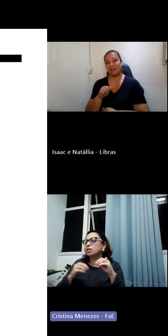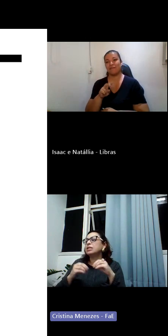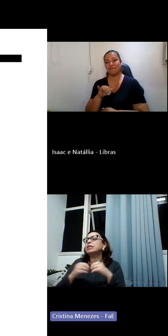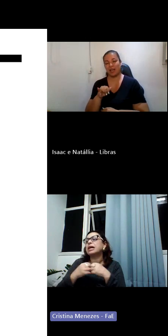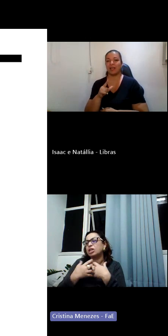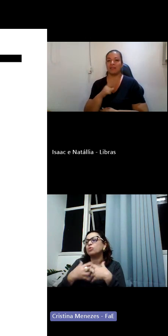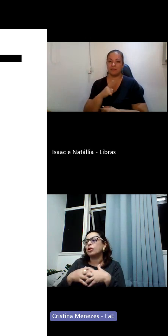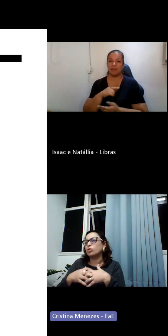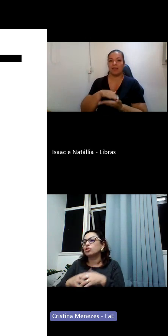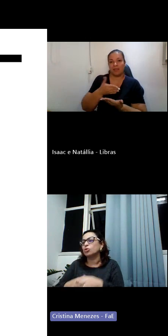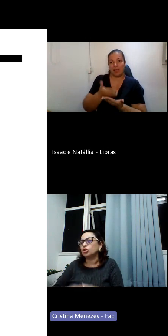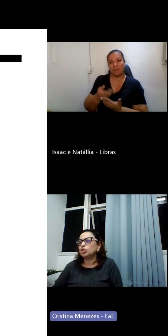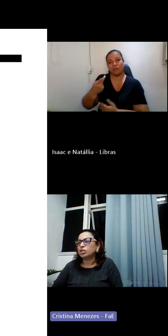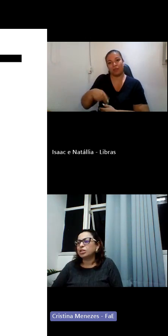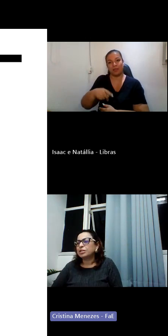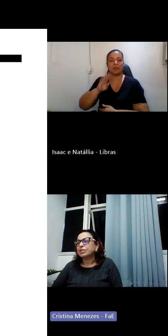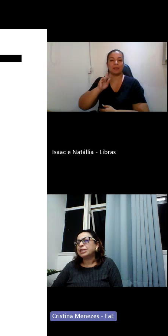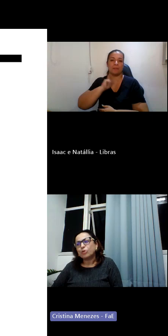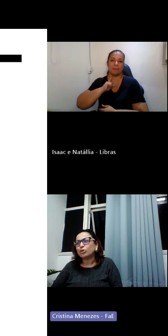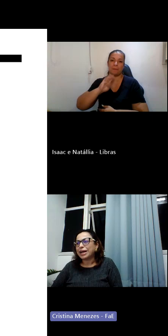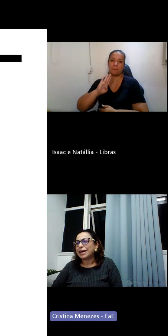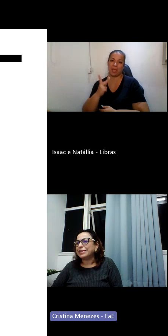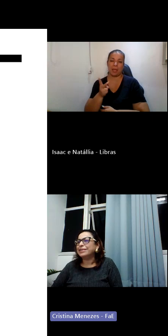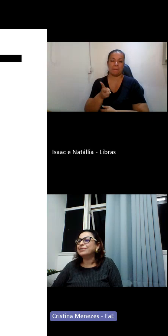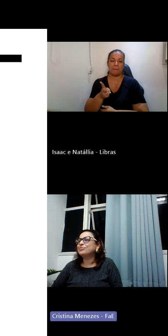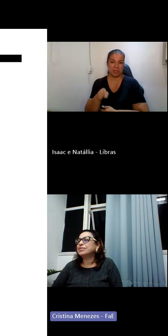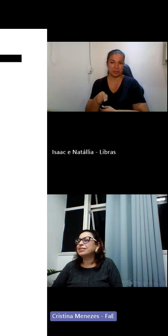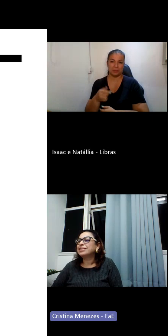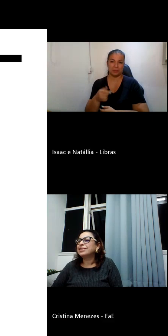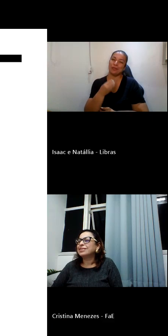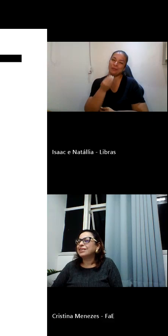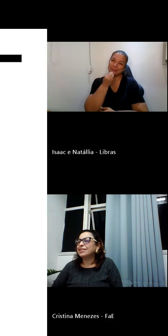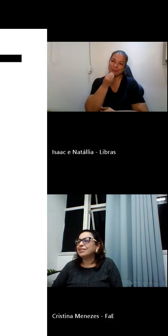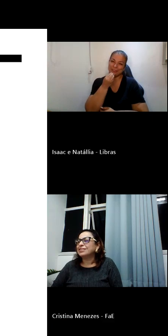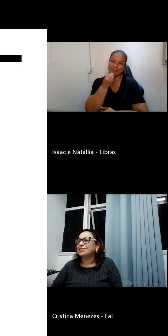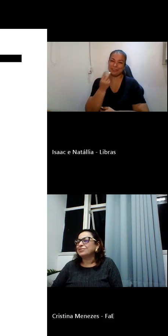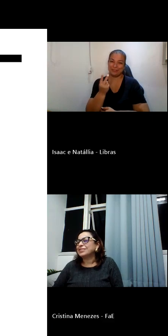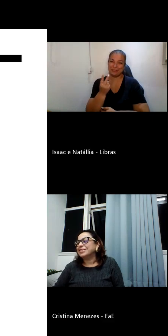intérprete daqui de Belo Horizonte. Eu adoraria.